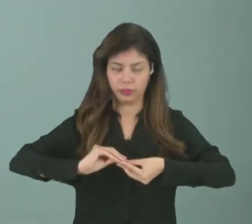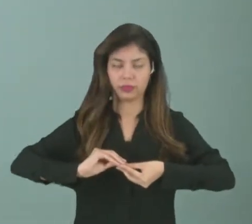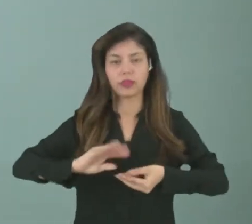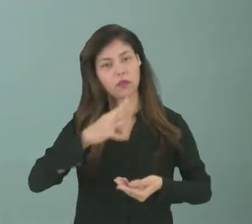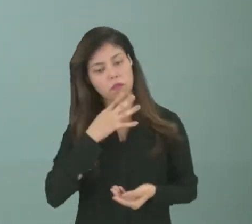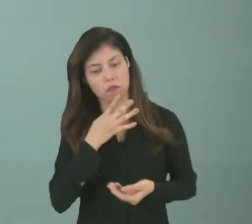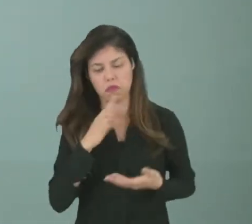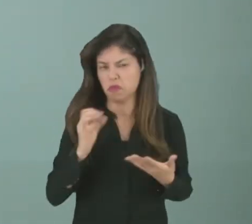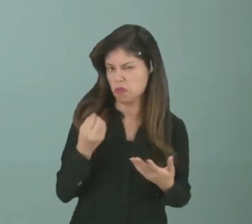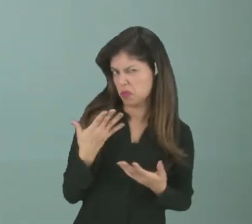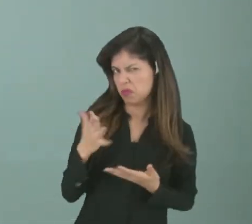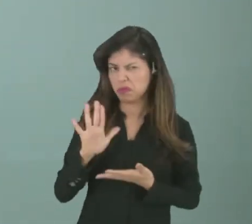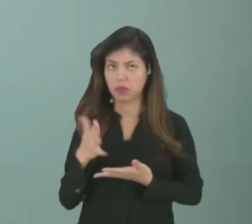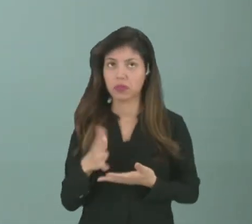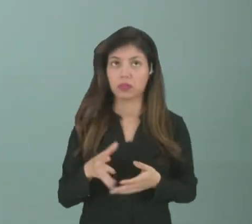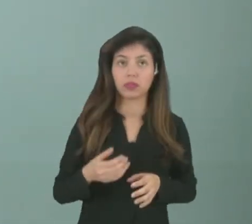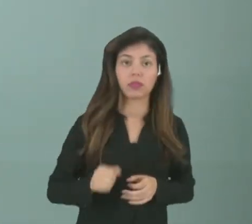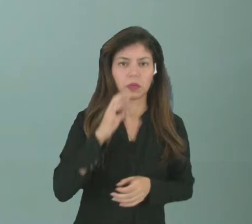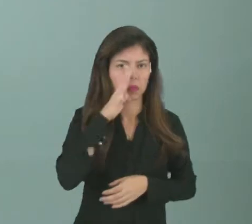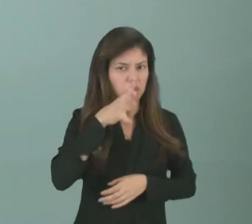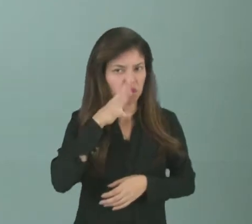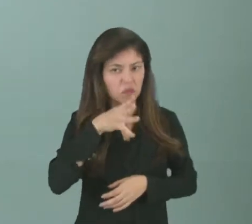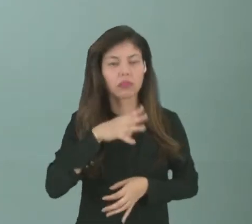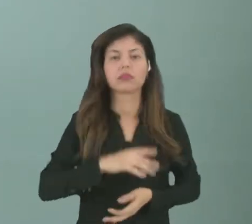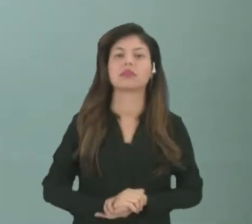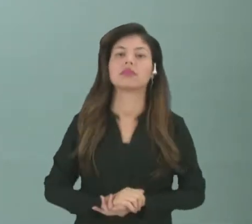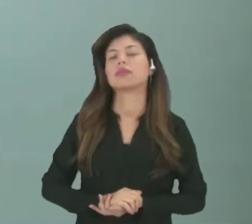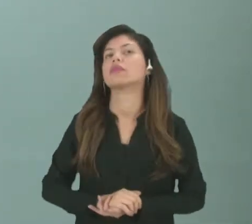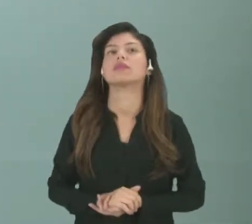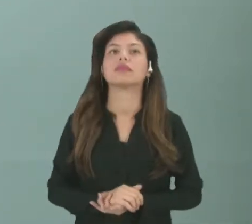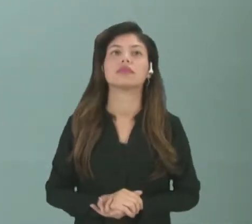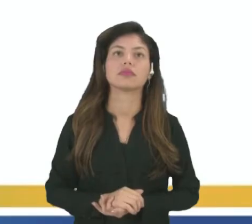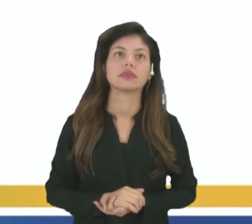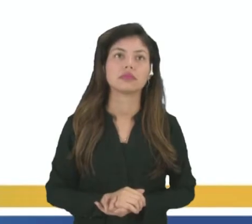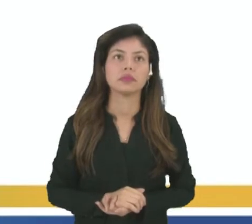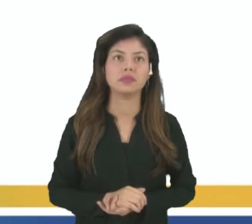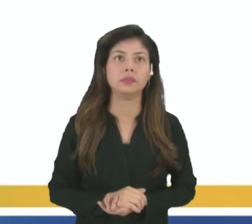mais detalhadamente, que é o resumo crítico. Vamos comigo?